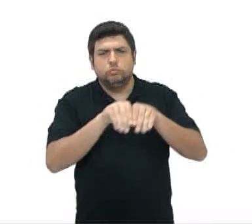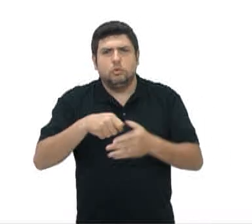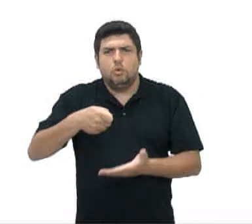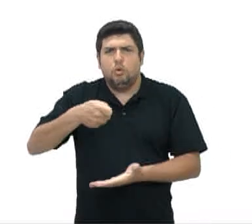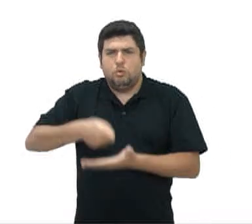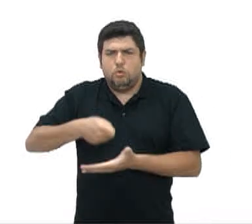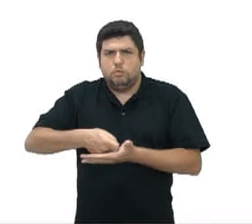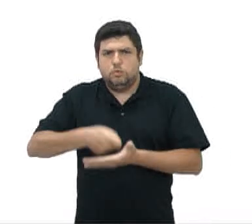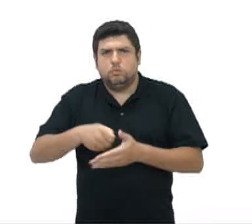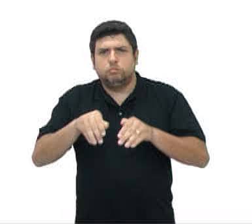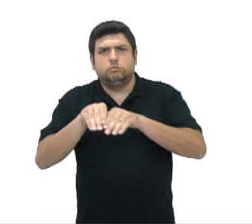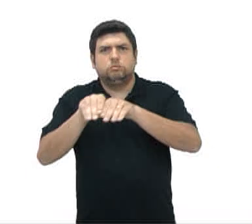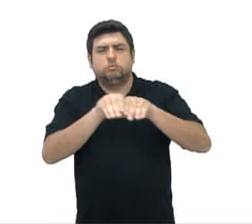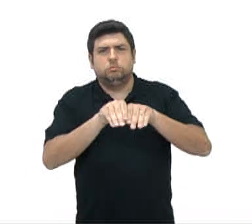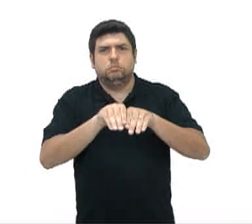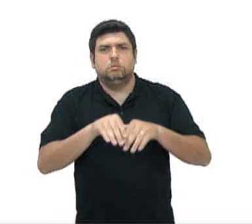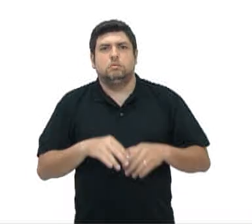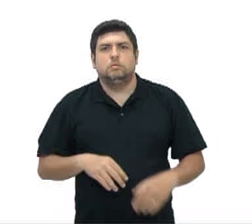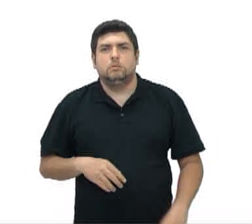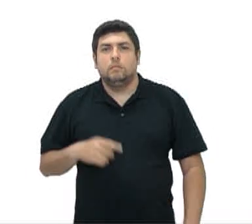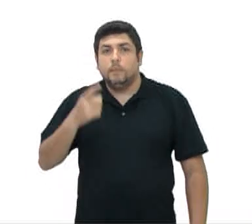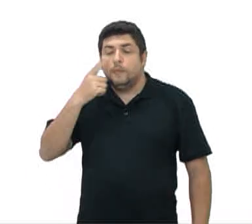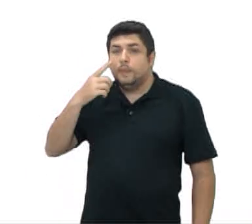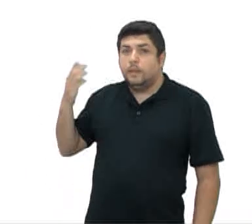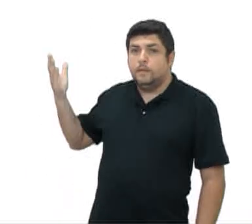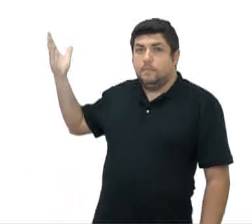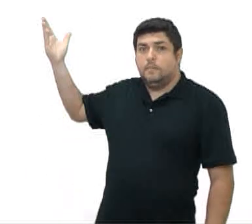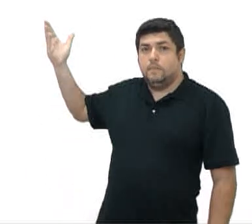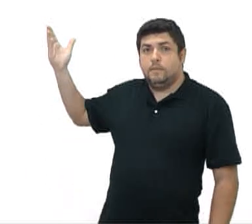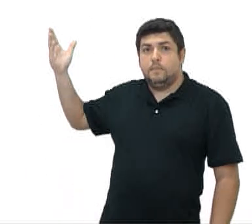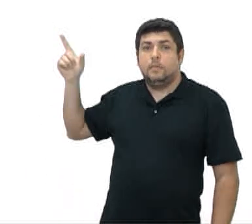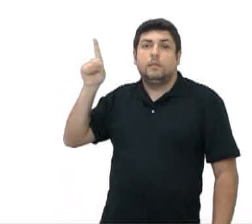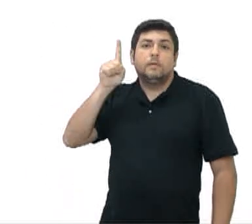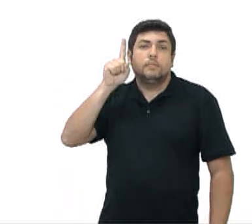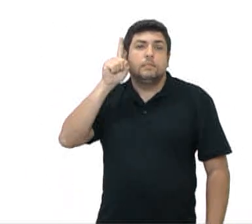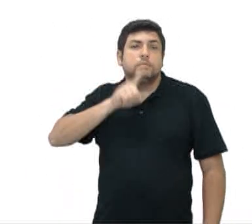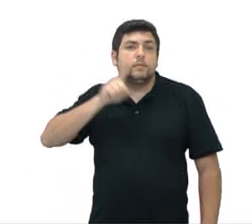A imagem da prisão dos Estados Unidos, né, muda a roupa dos presos por causa